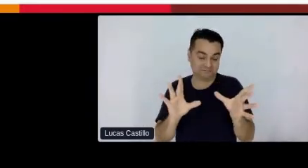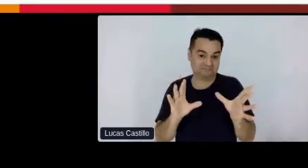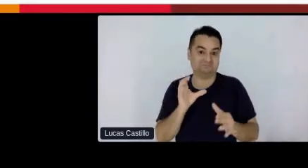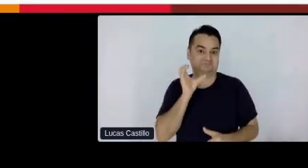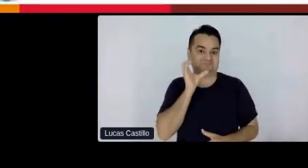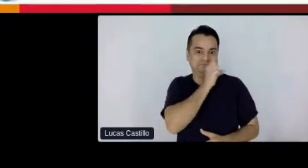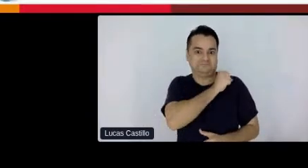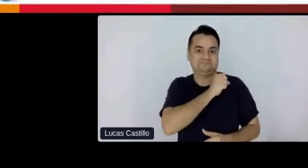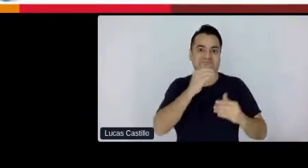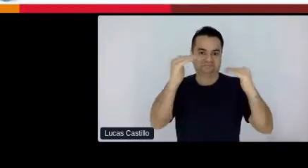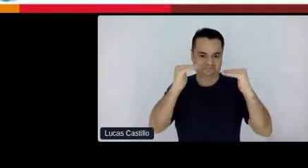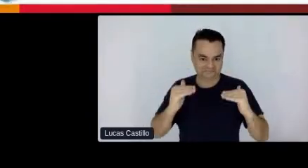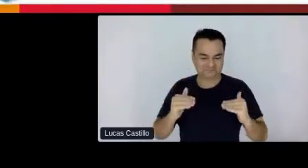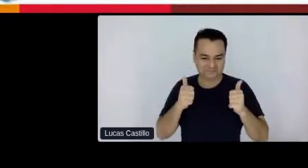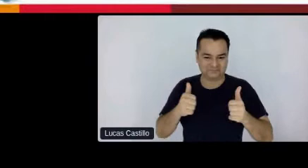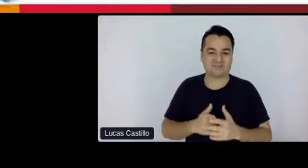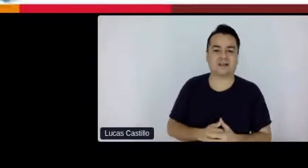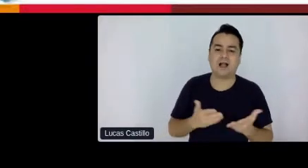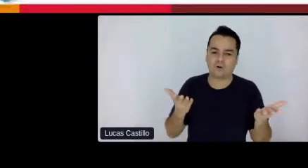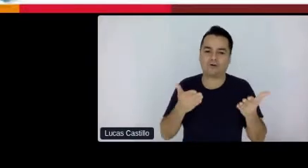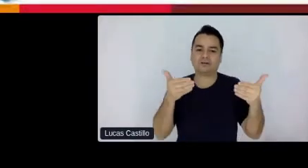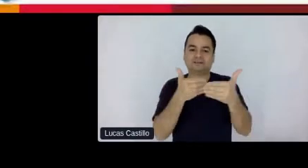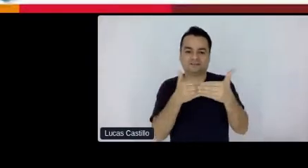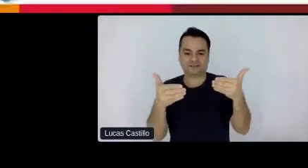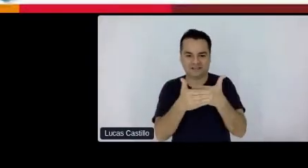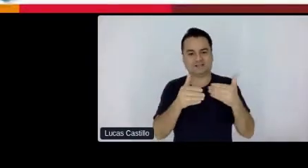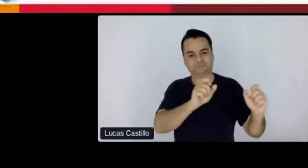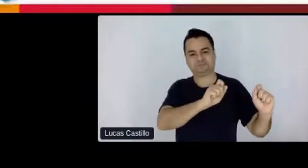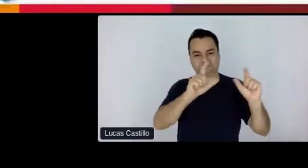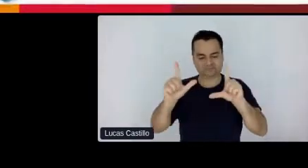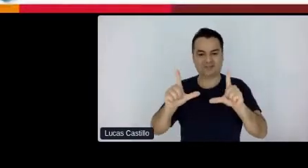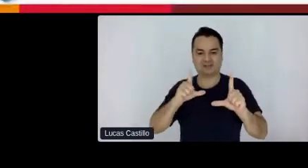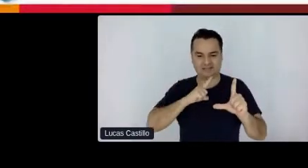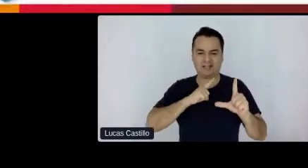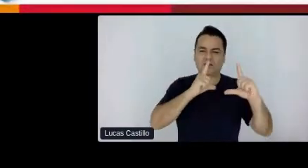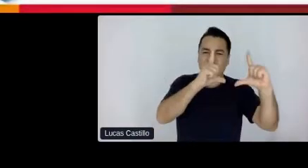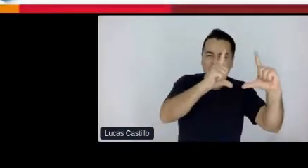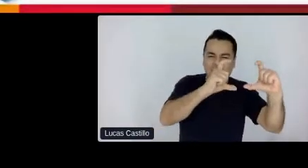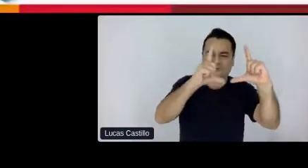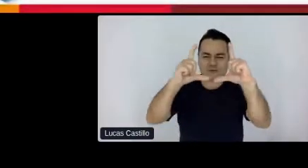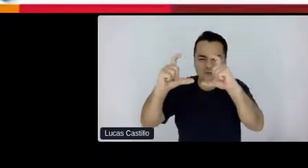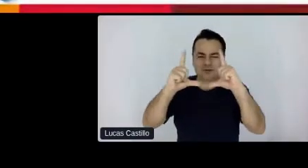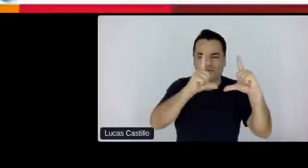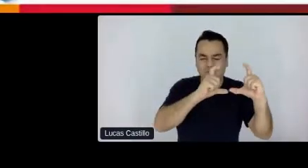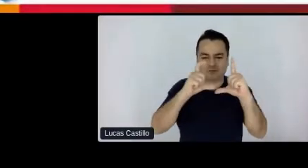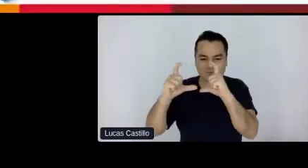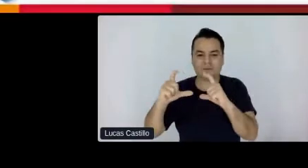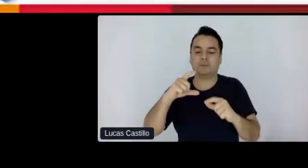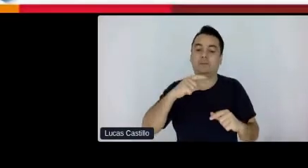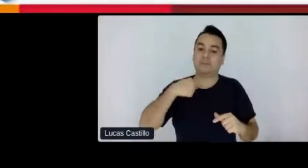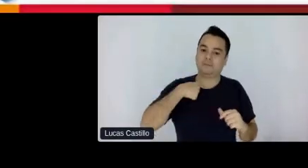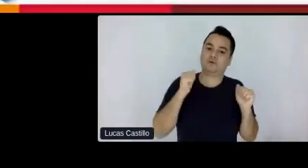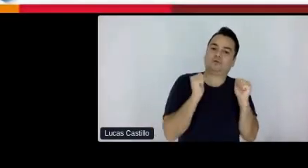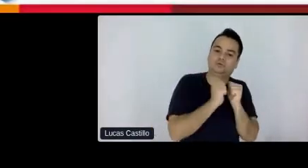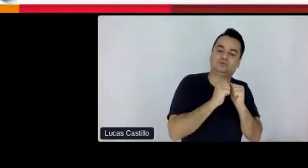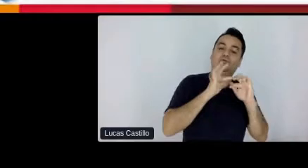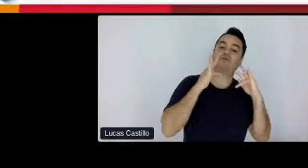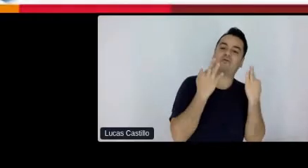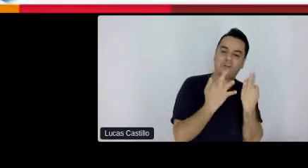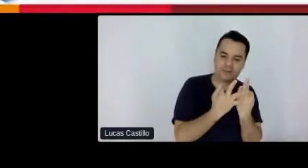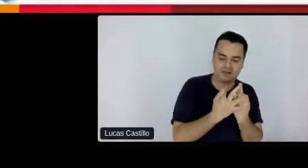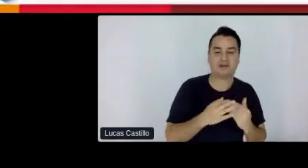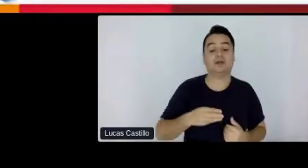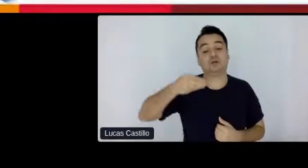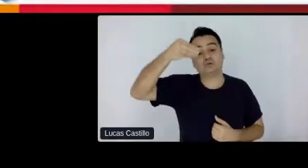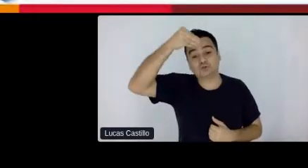Nesse slide, eu trago aqui um pouquinho sobre mim. Aqui eu tenho algumas imagens, né? Eu, junto com a minha família, com a minha sobrinha